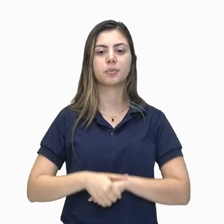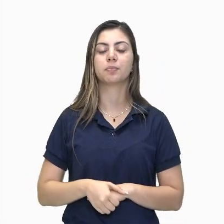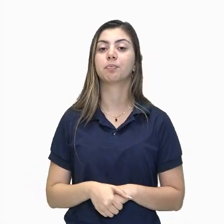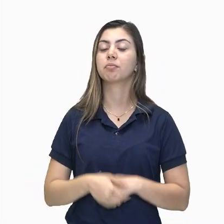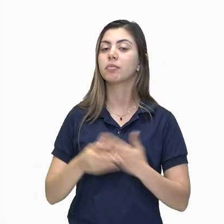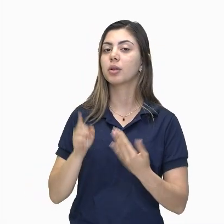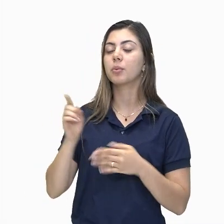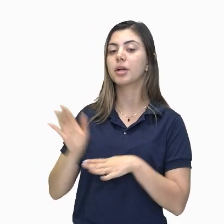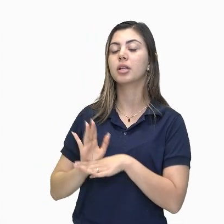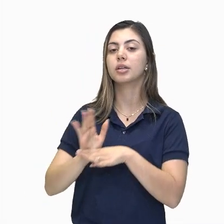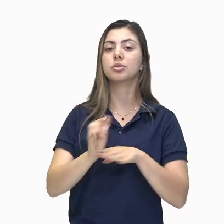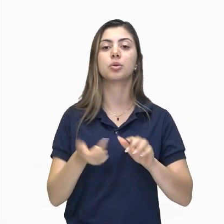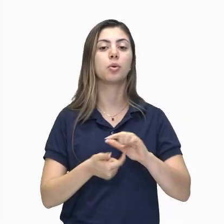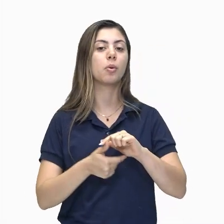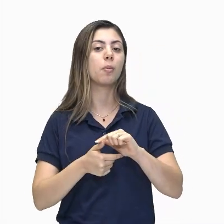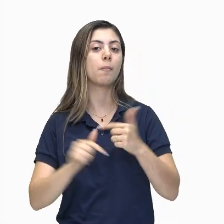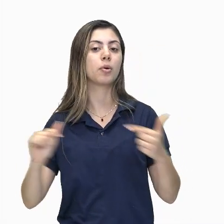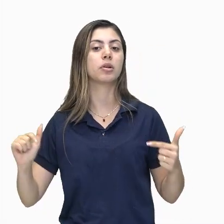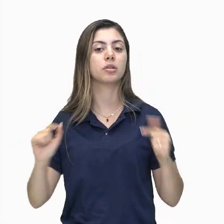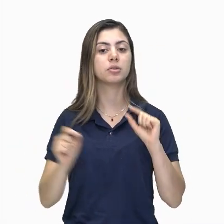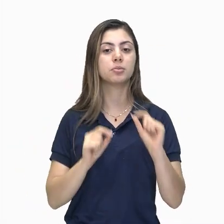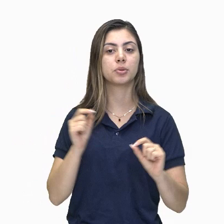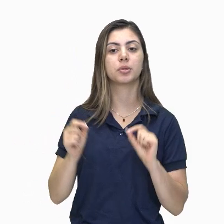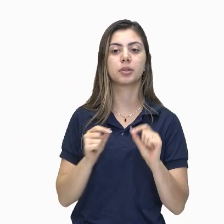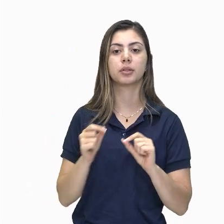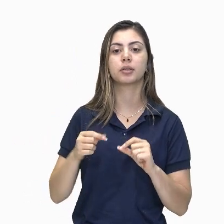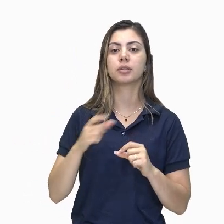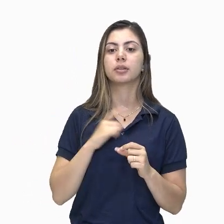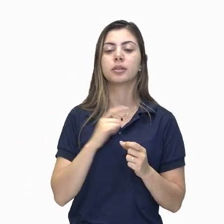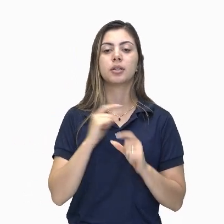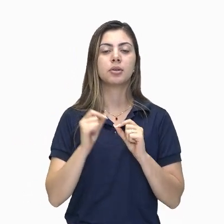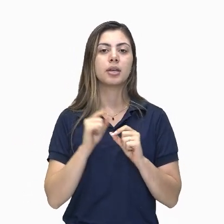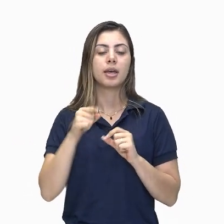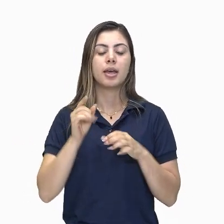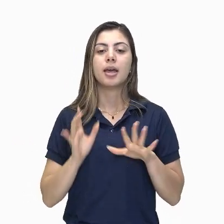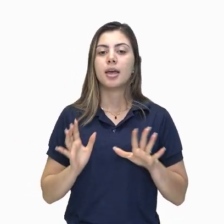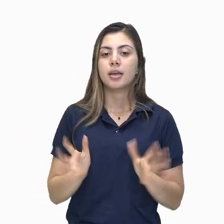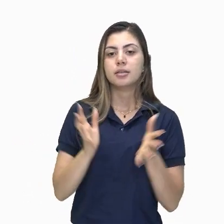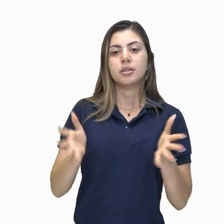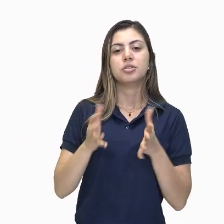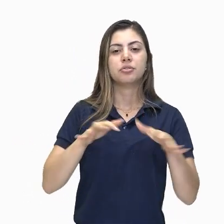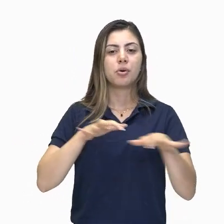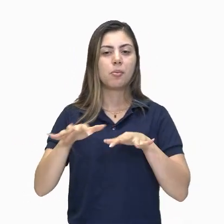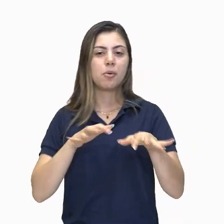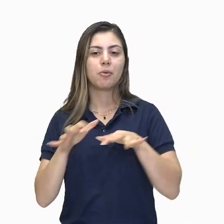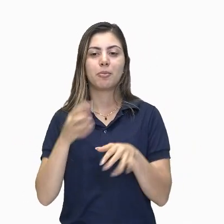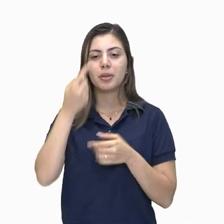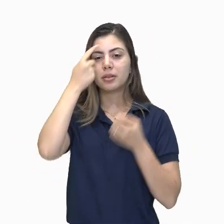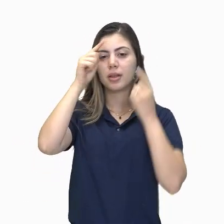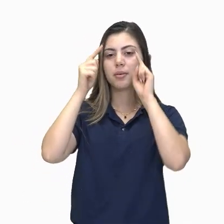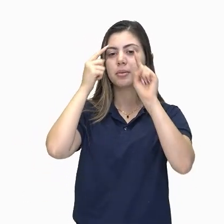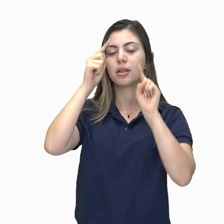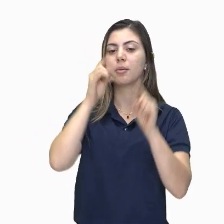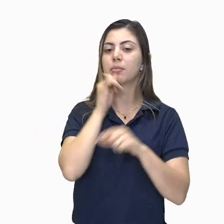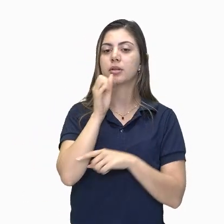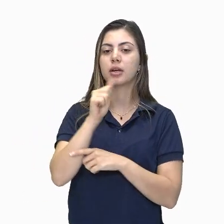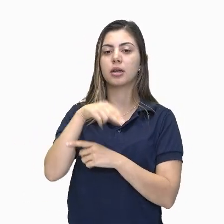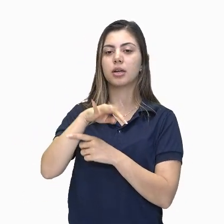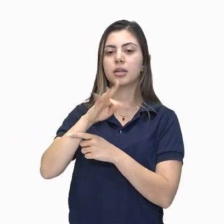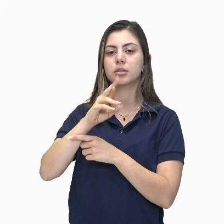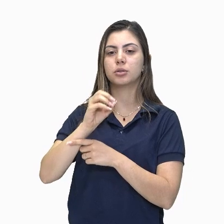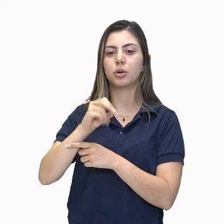modernismo, nós temos um dos grandes inovadores do movimento, propondo essas ideias radicais como a